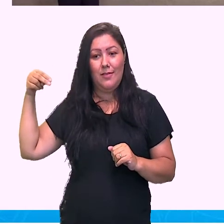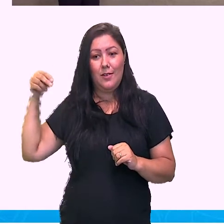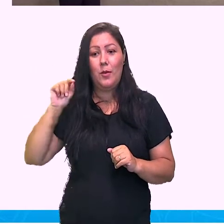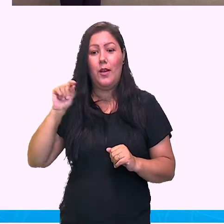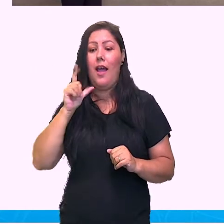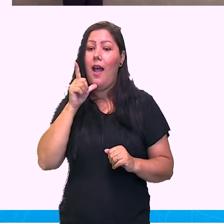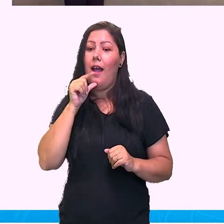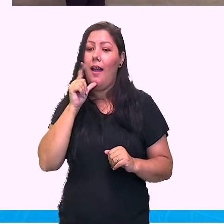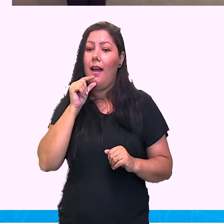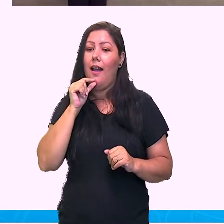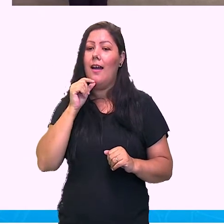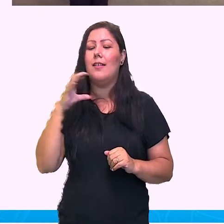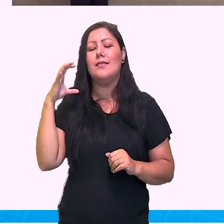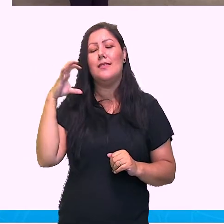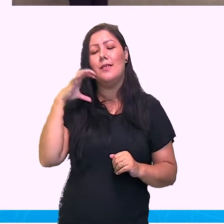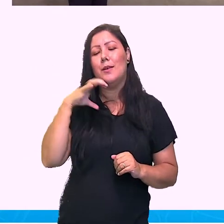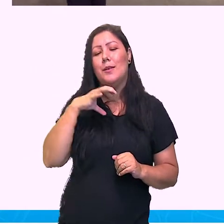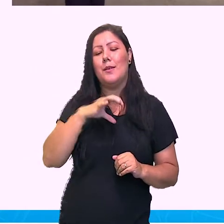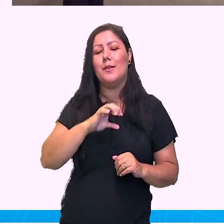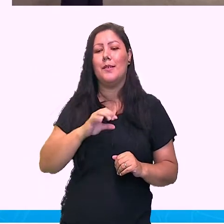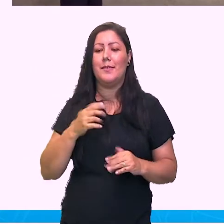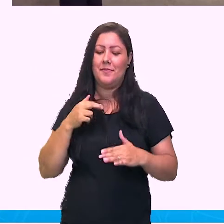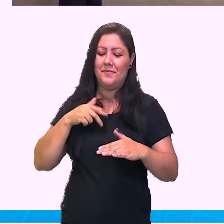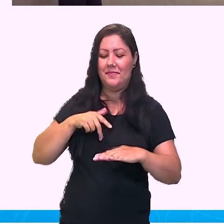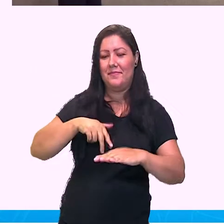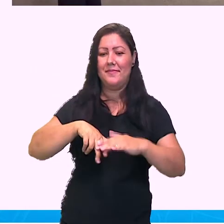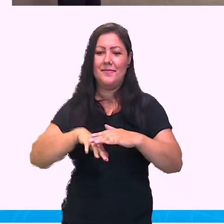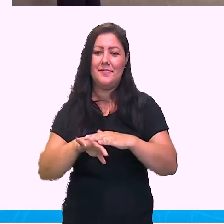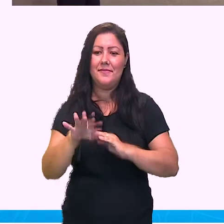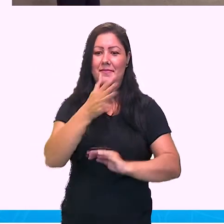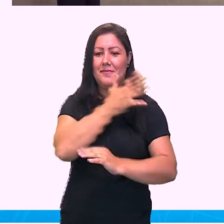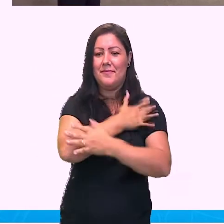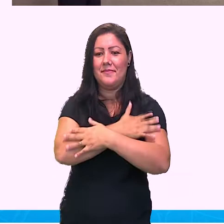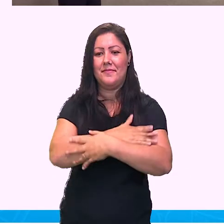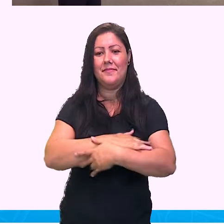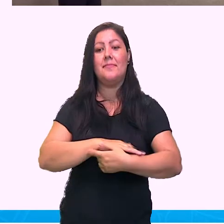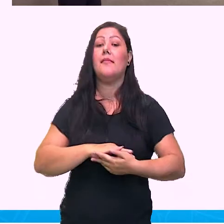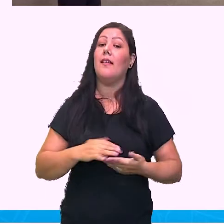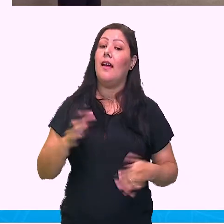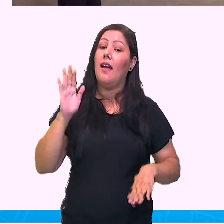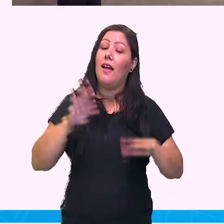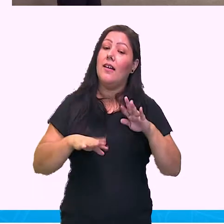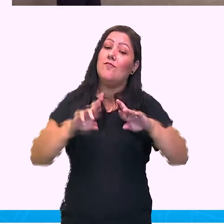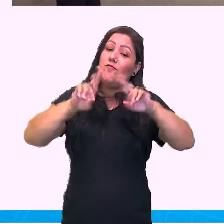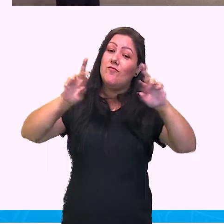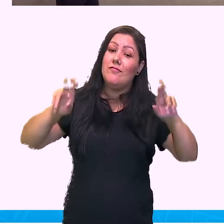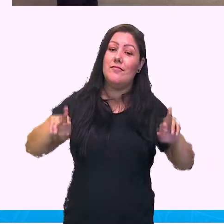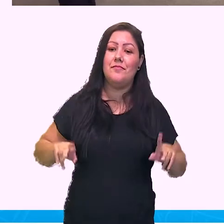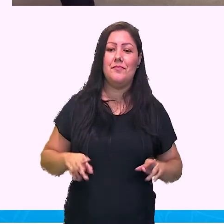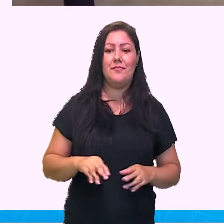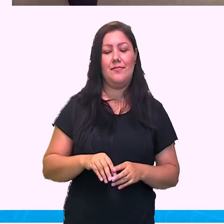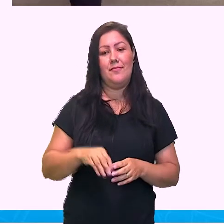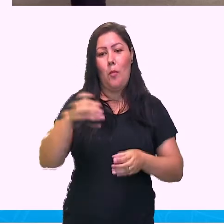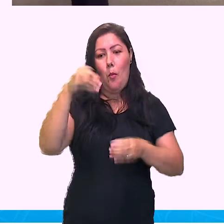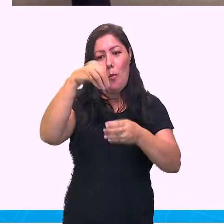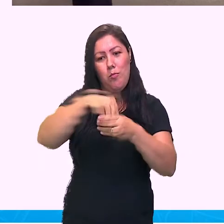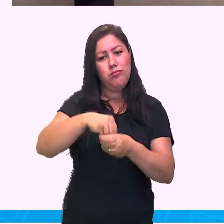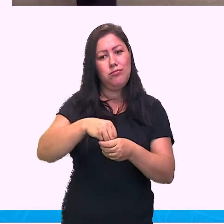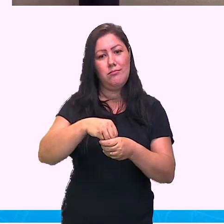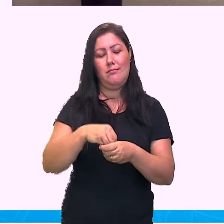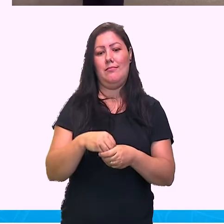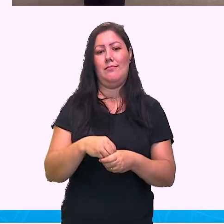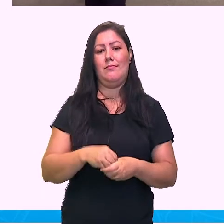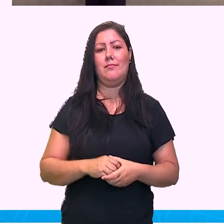Dentro de um mesmo país, mas cada uma delas diferente, as suas características. Você pode olhar